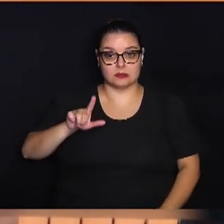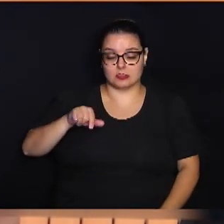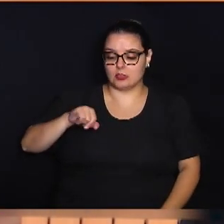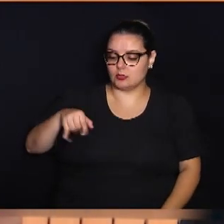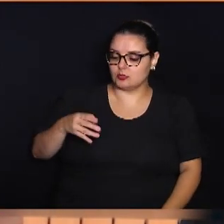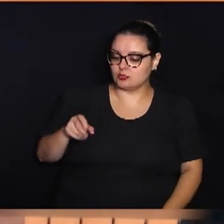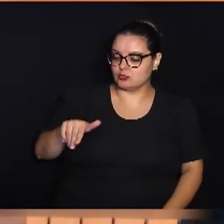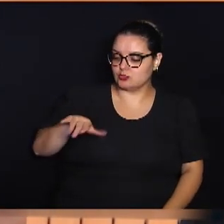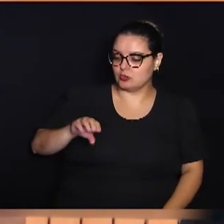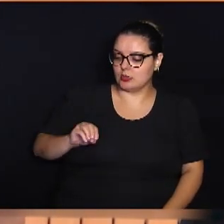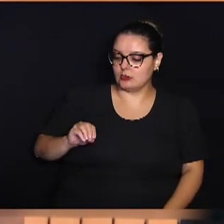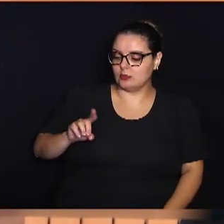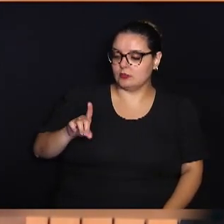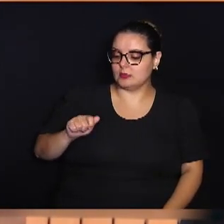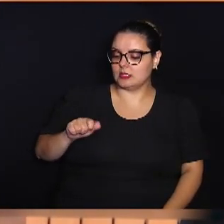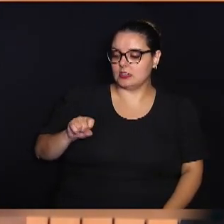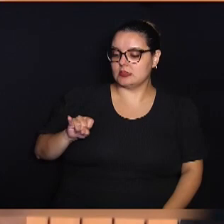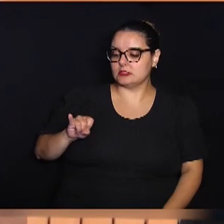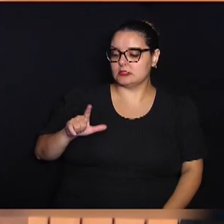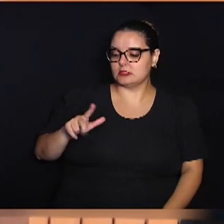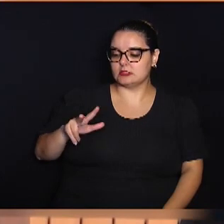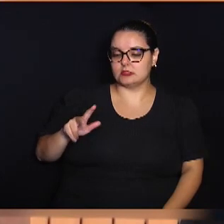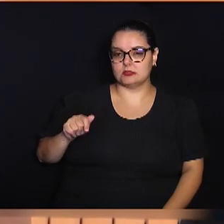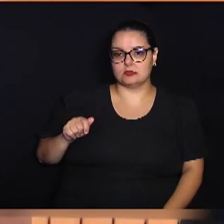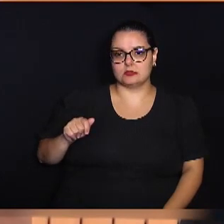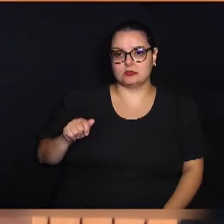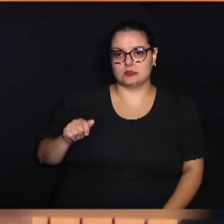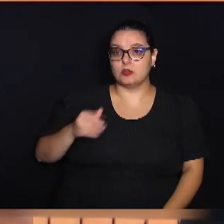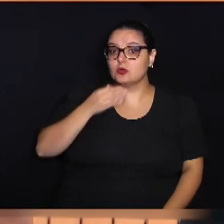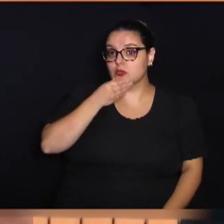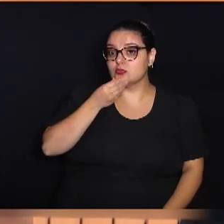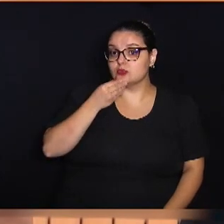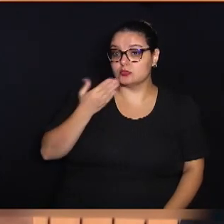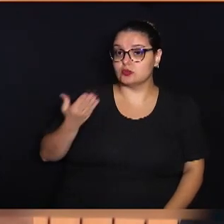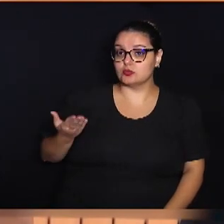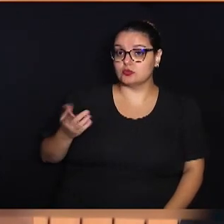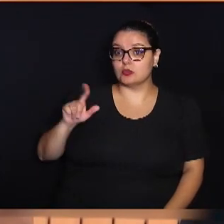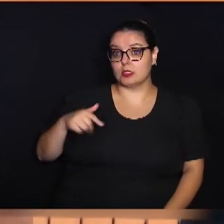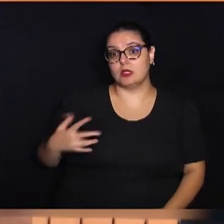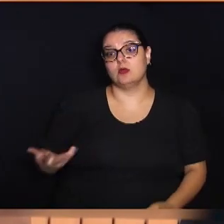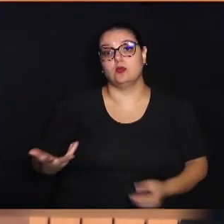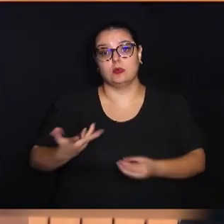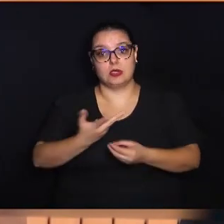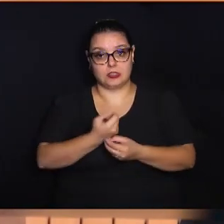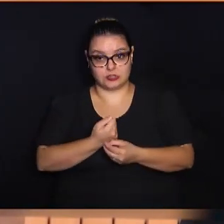da Silva. O João, ele é um artista,